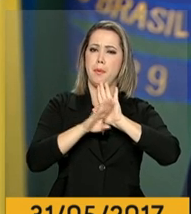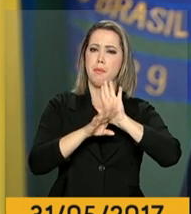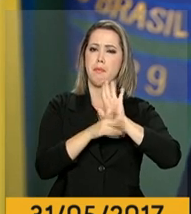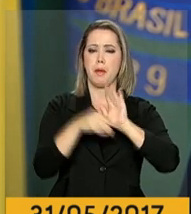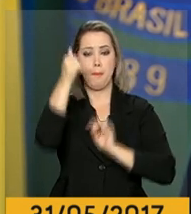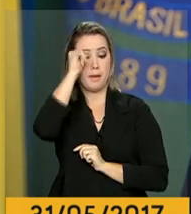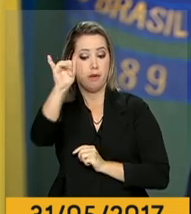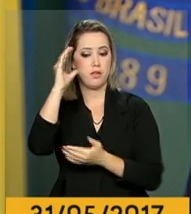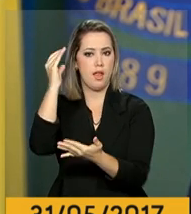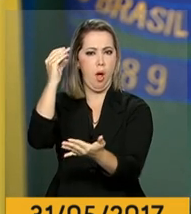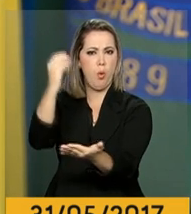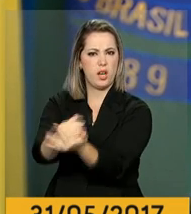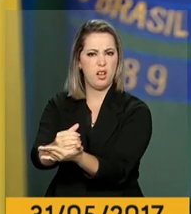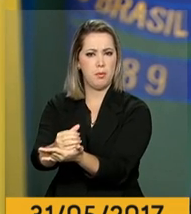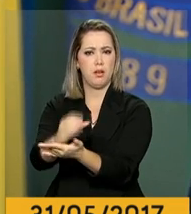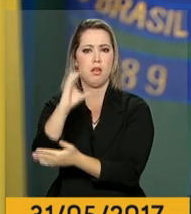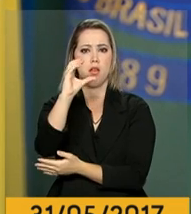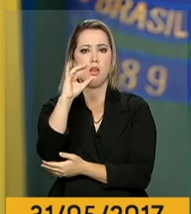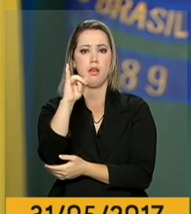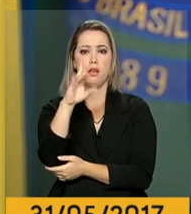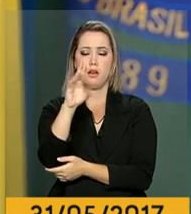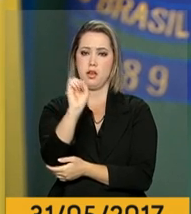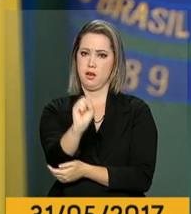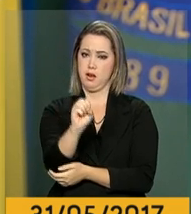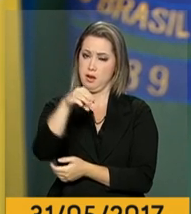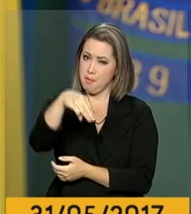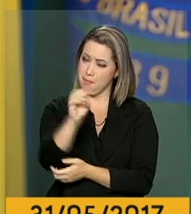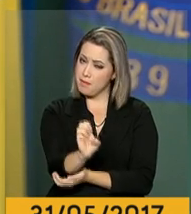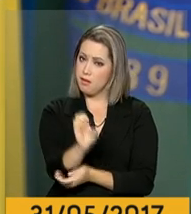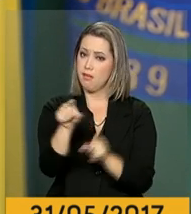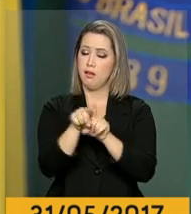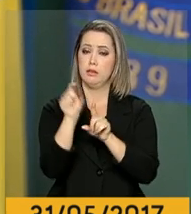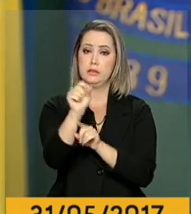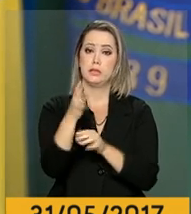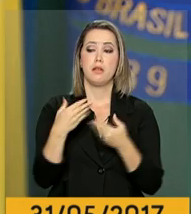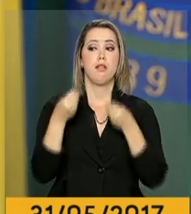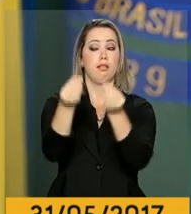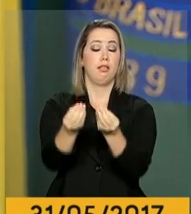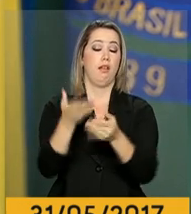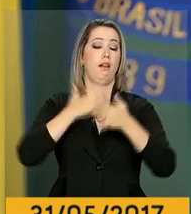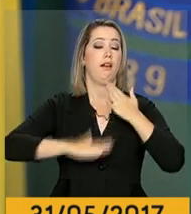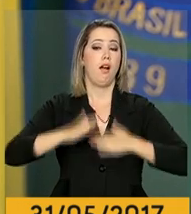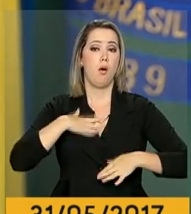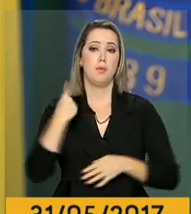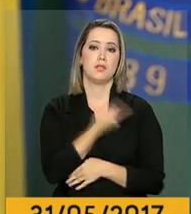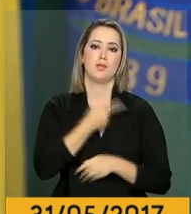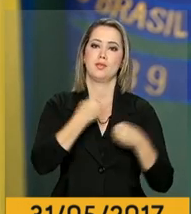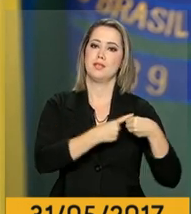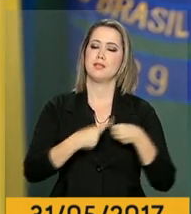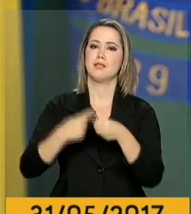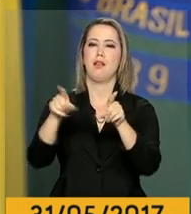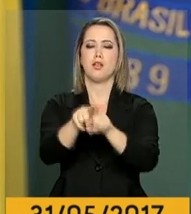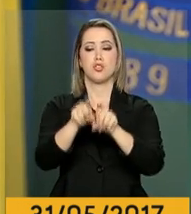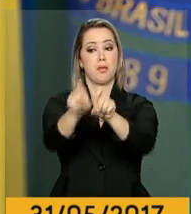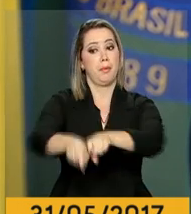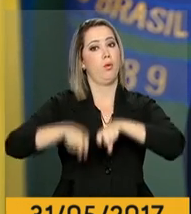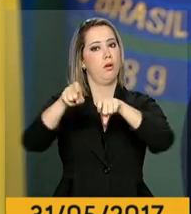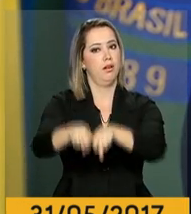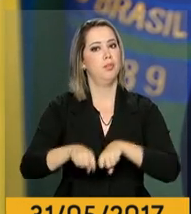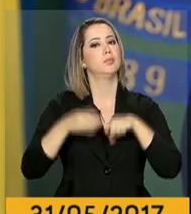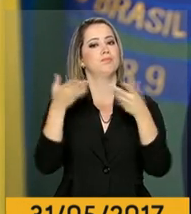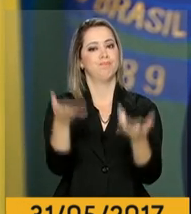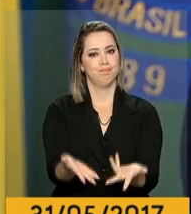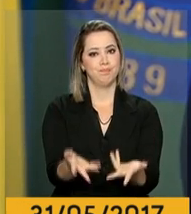enfrentar o crime de forma estruturada e trazer mais tranquilidade às nossas cidades e ao campo. Até registro o